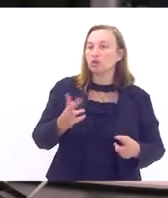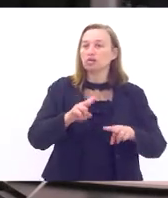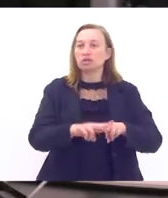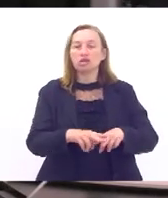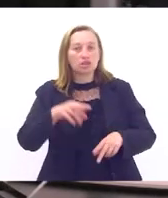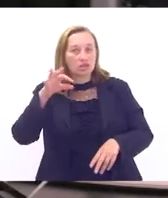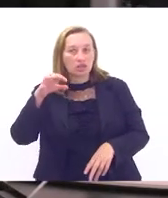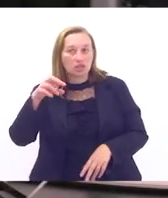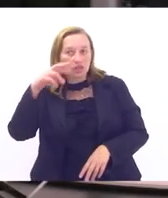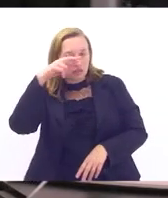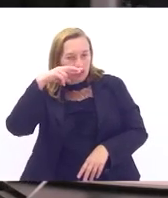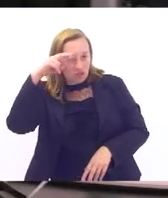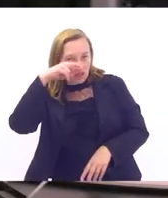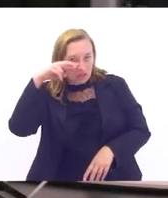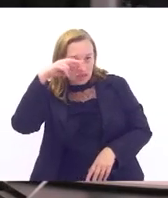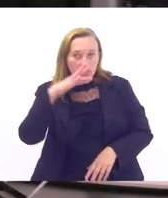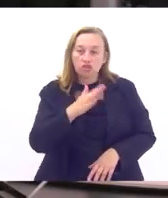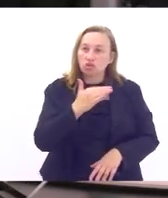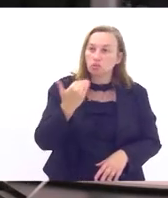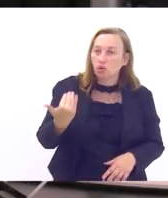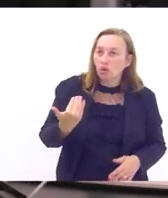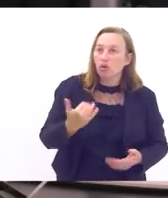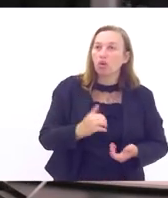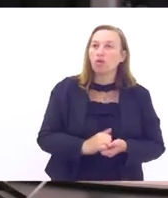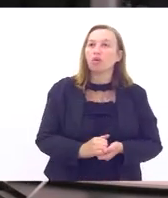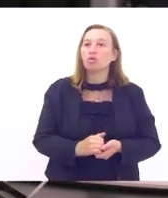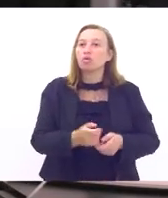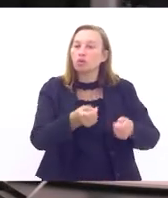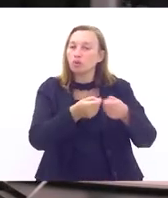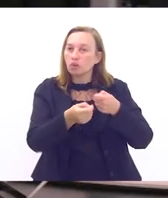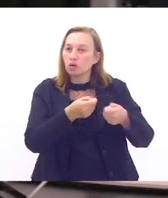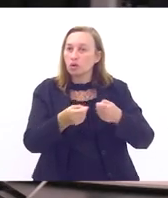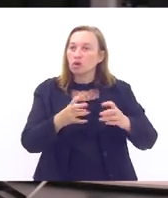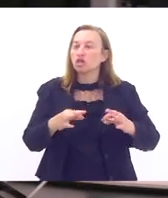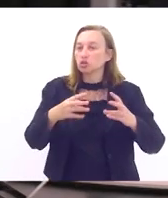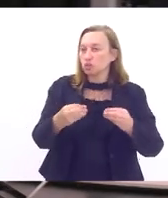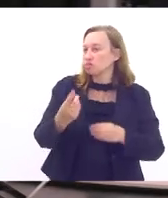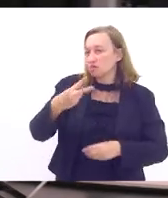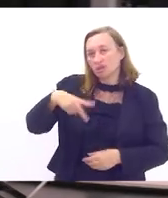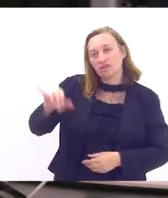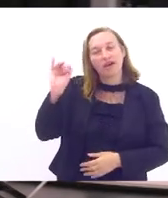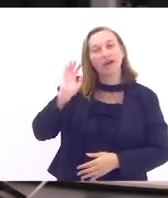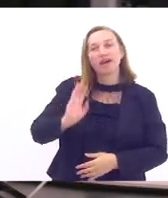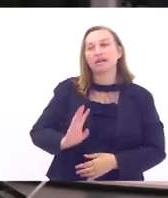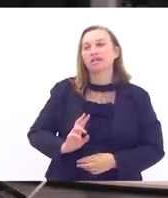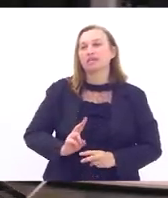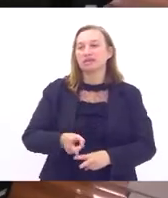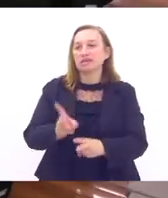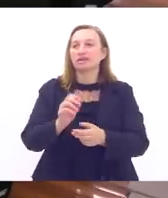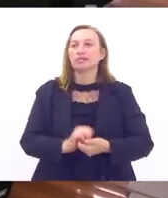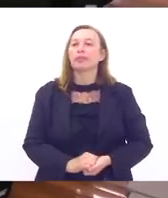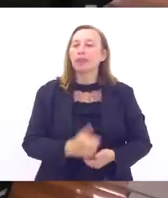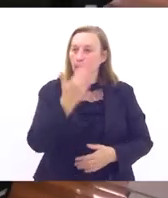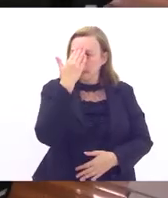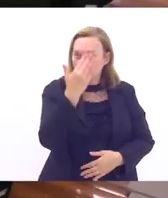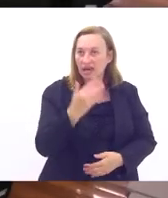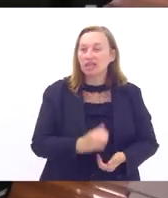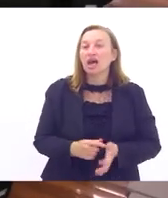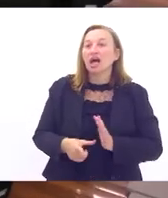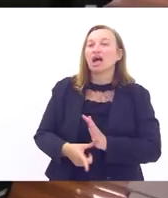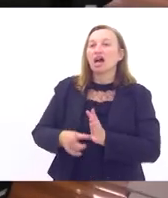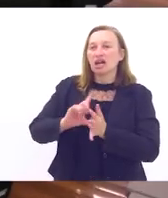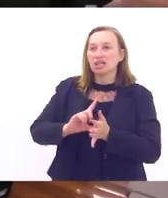investigação de óbitos, a regulação, e aí a gente segue infinitamente. Obrigada. Antes